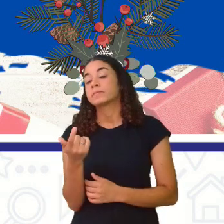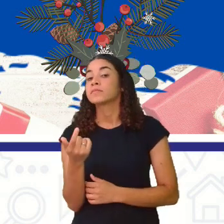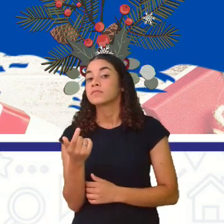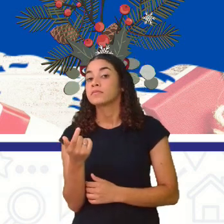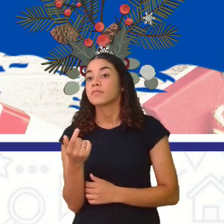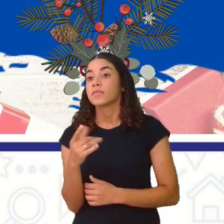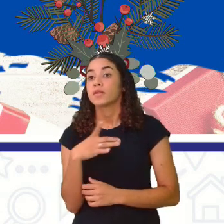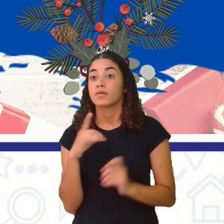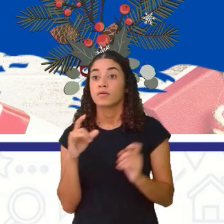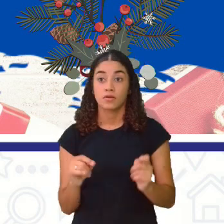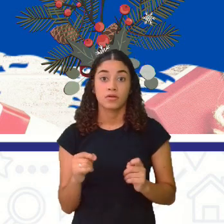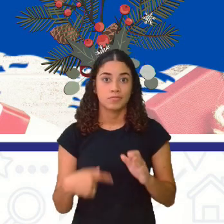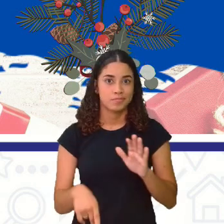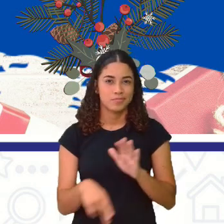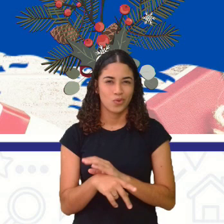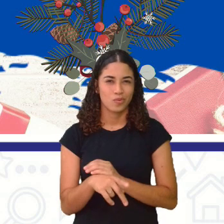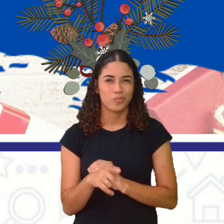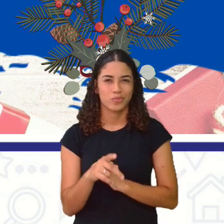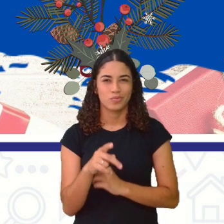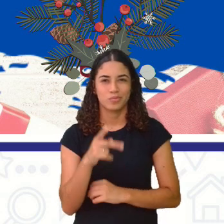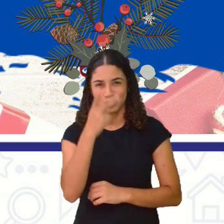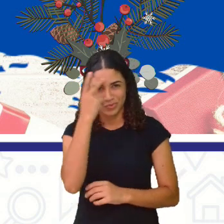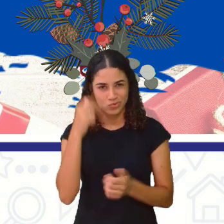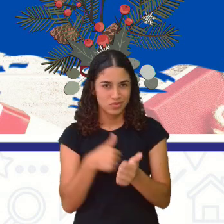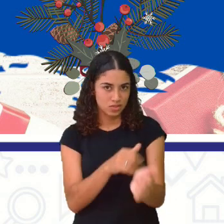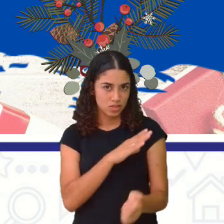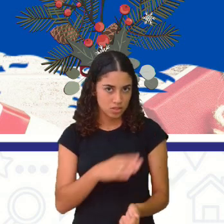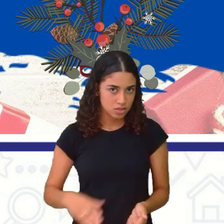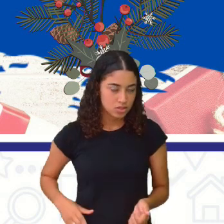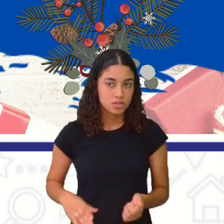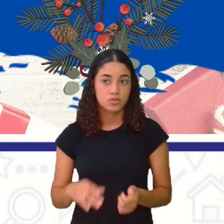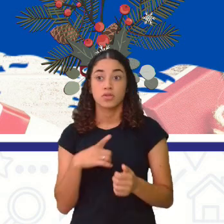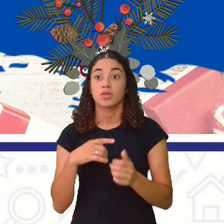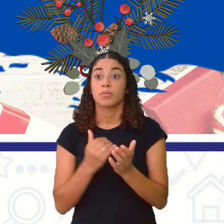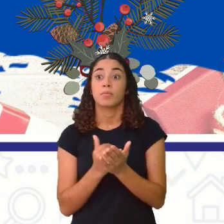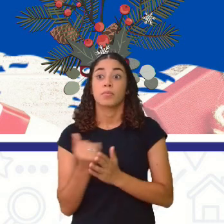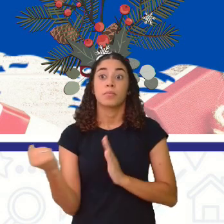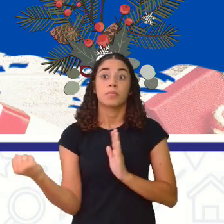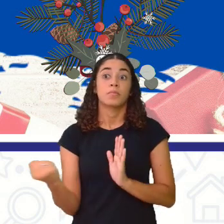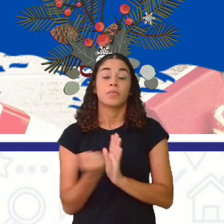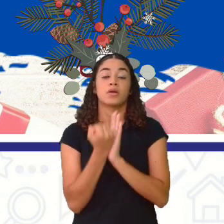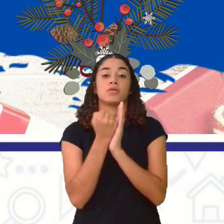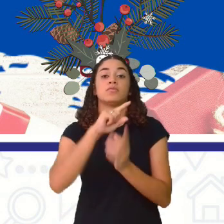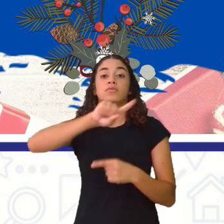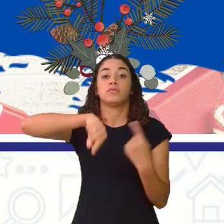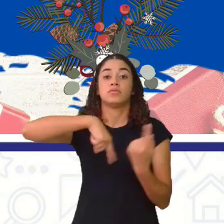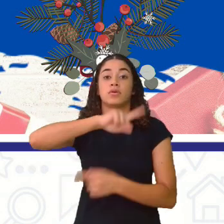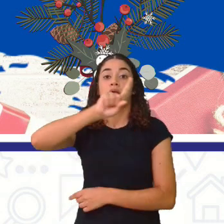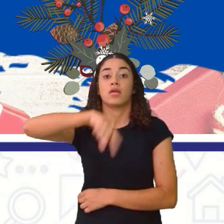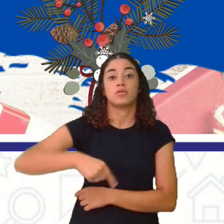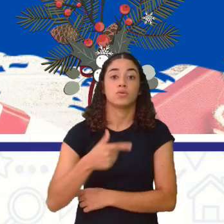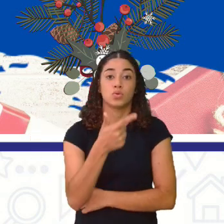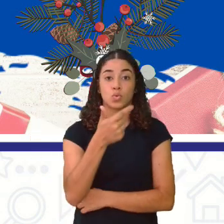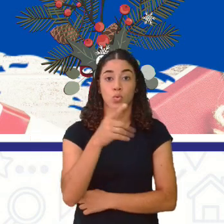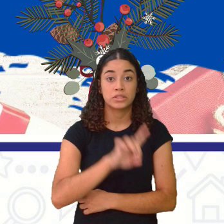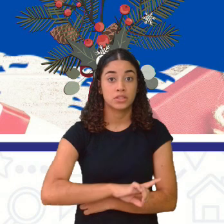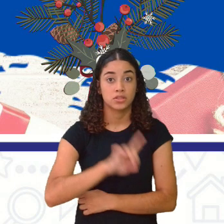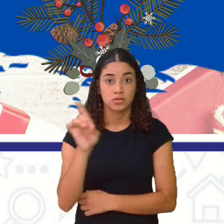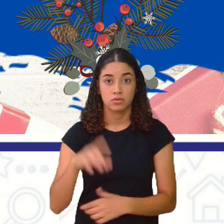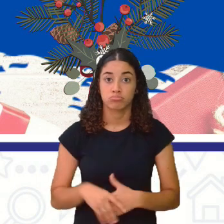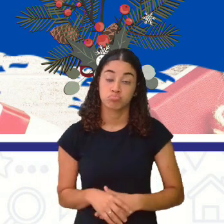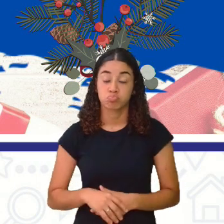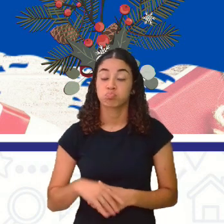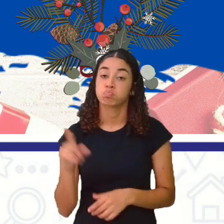sendo aí no cristianismo o marco inicial do ciclo do Natal, que dura 12 dias. É exatamente, né,